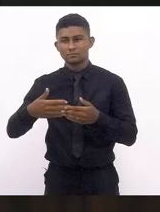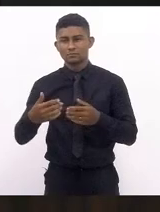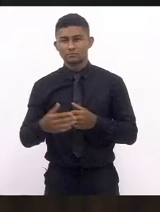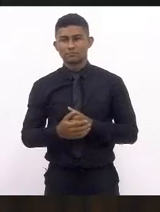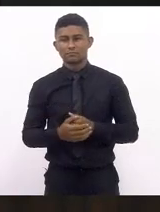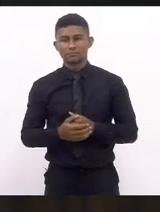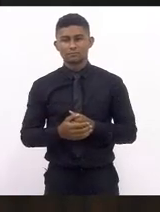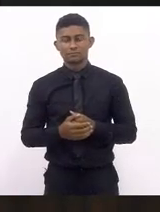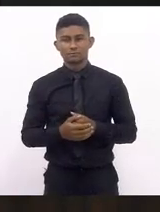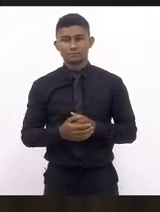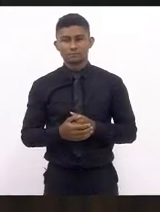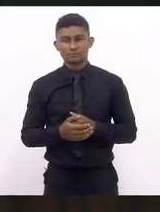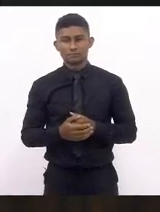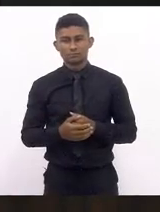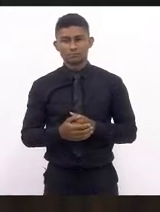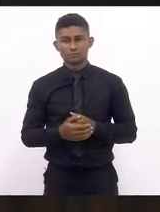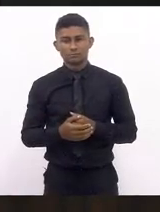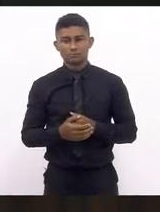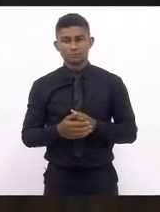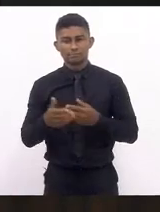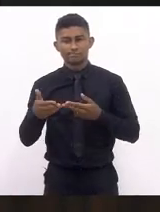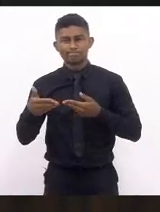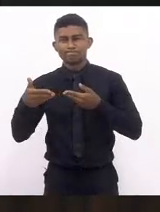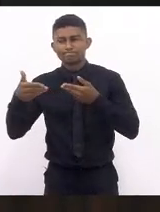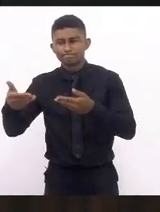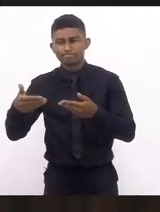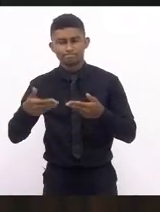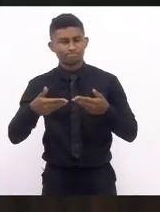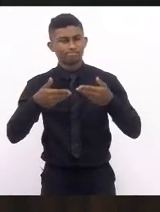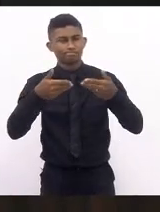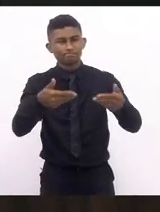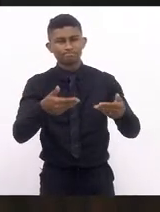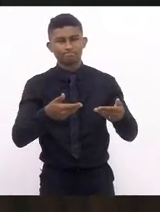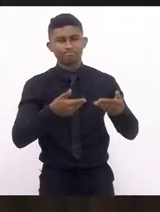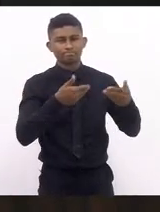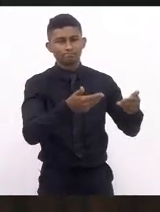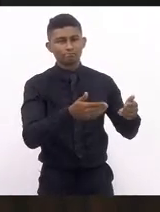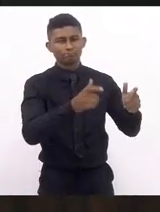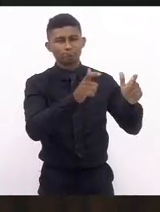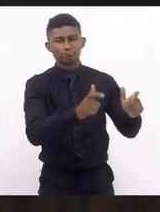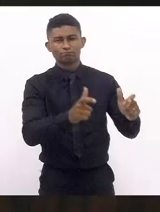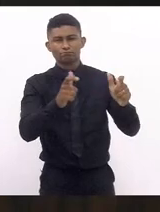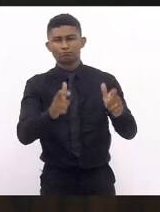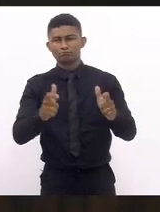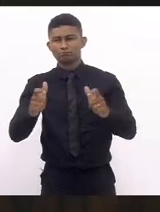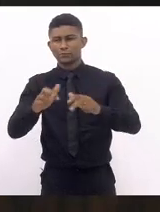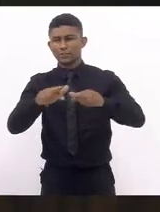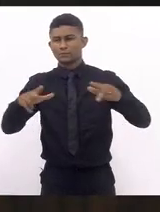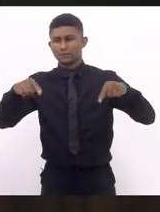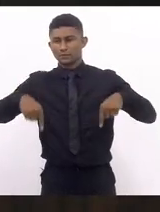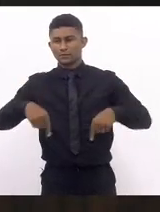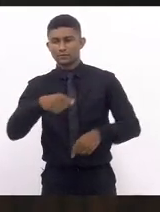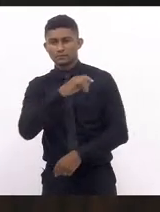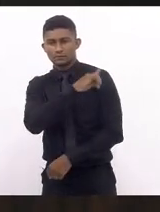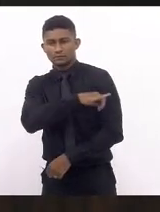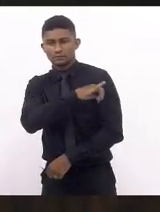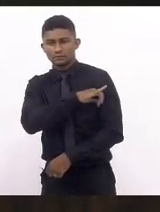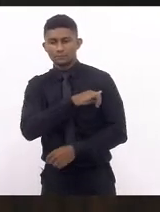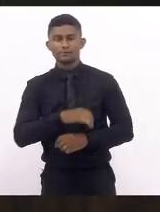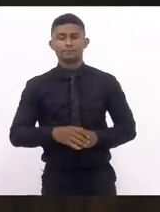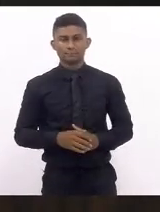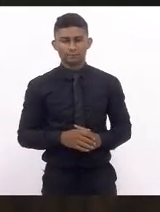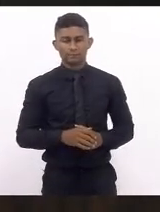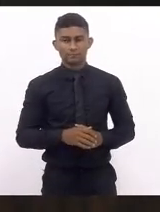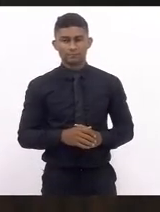chamado em vários outros jogos e antes do estado para SP de